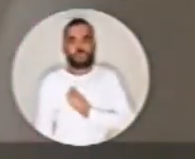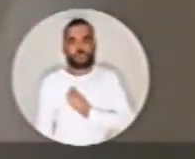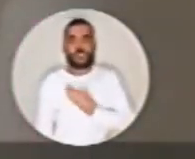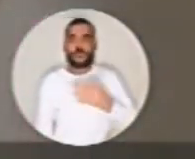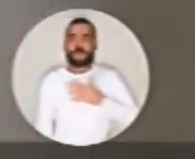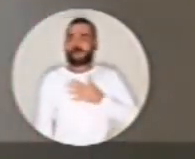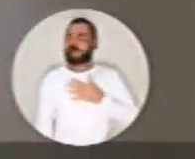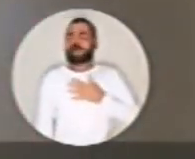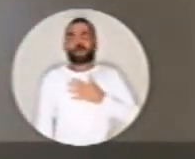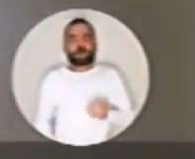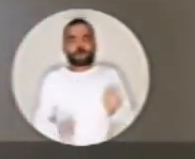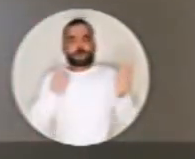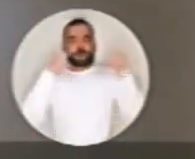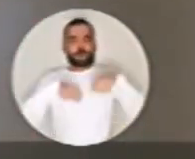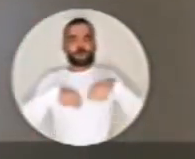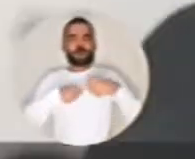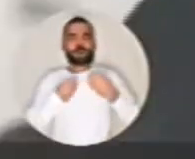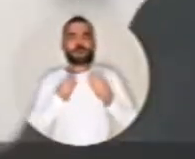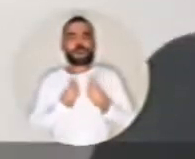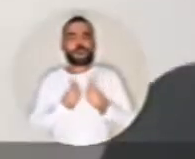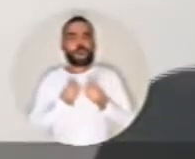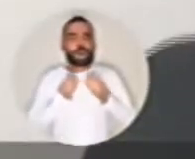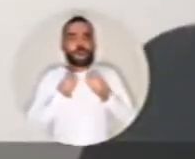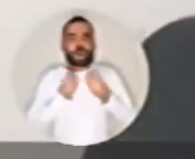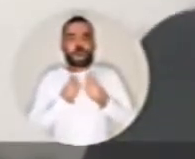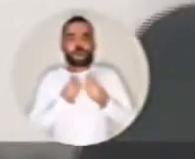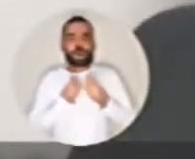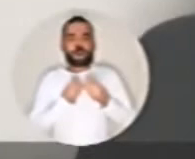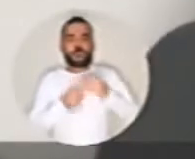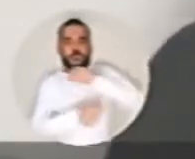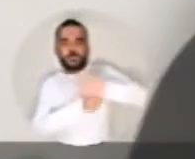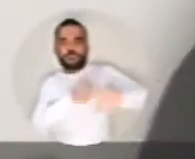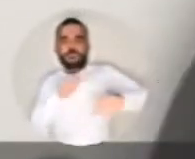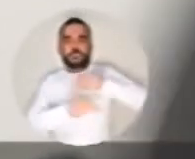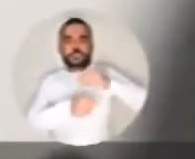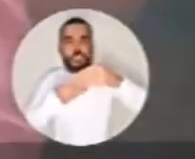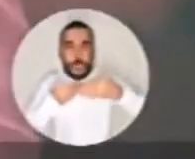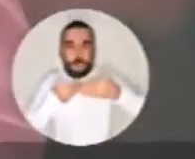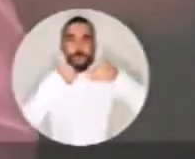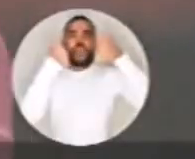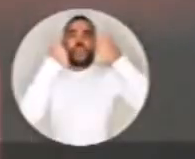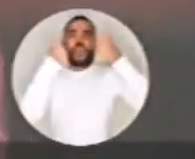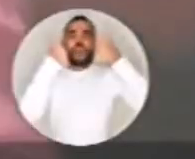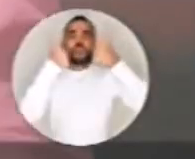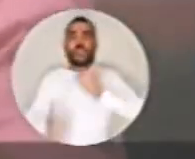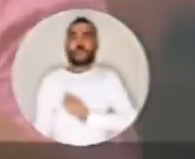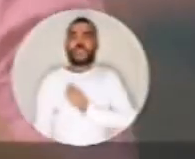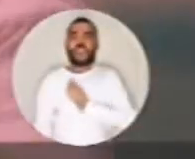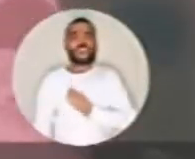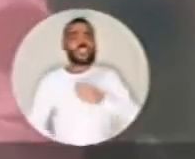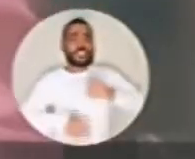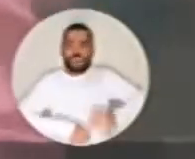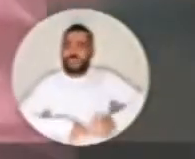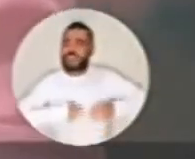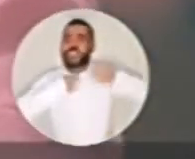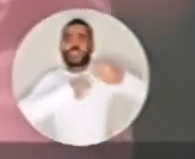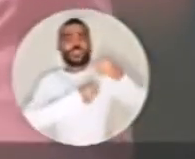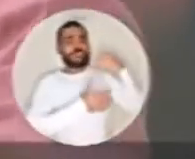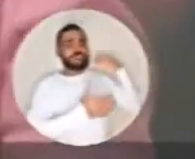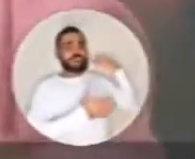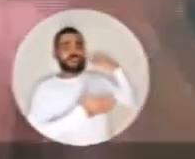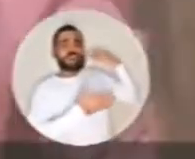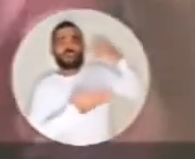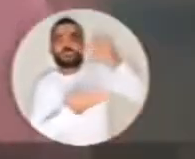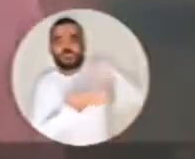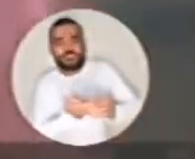Porque pra mim isso aqui só tem sentido se a gente puder mudar as coisas pra melhor. Então tudo na minha vida foi com muito esforço.